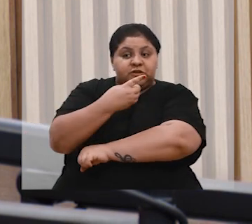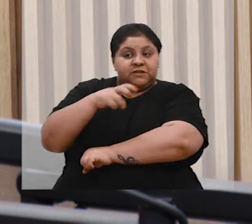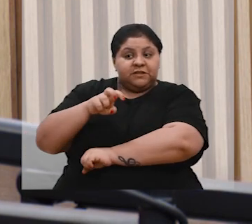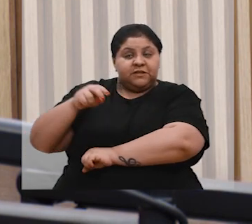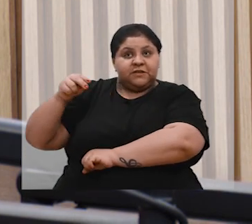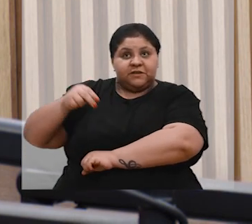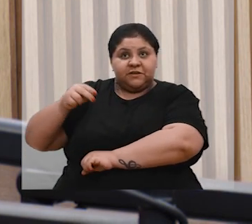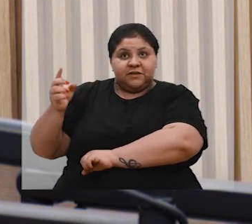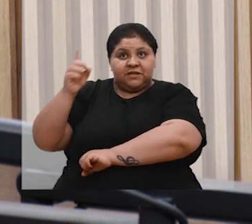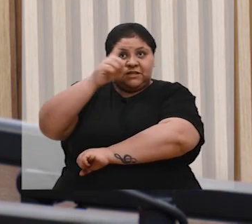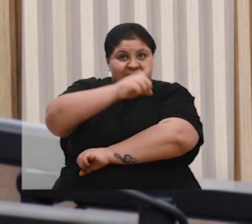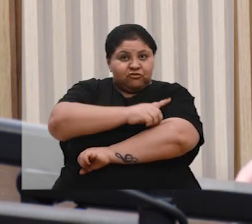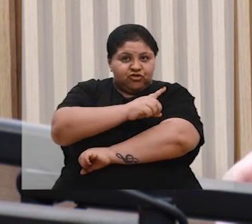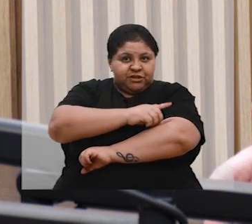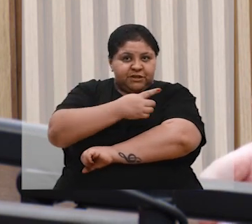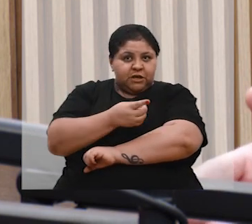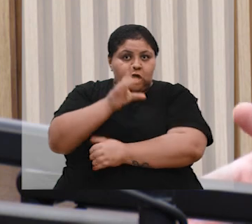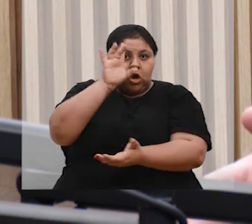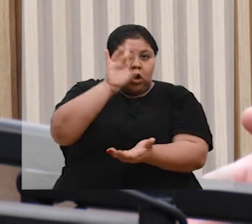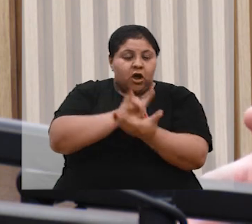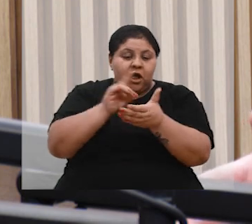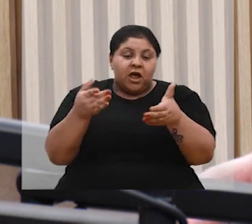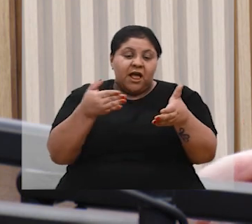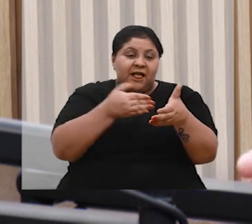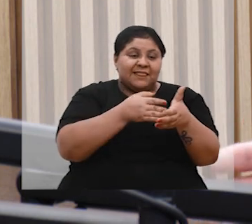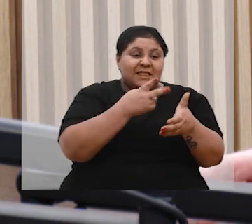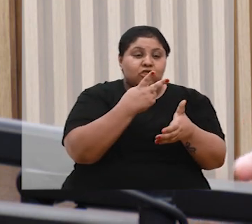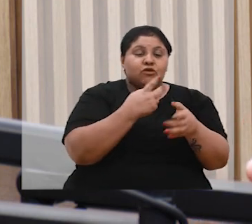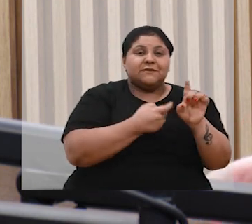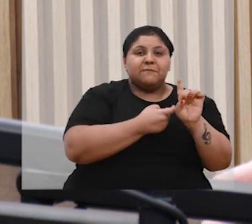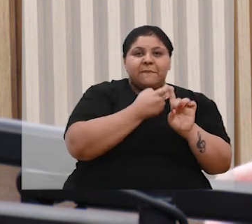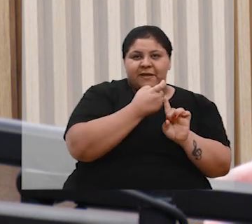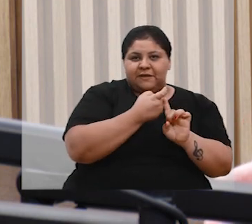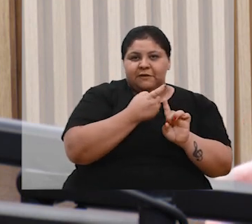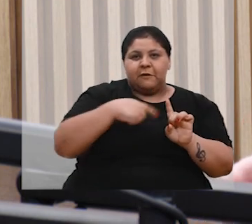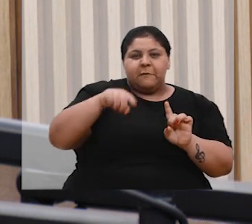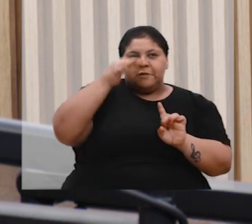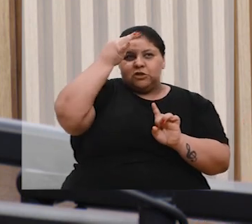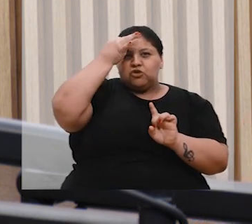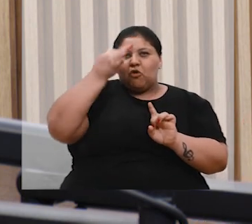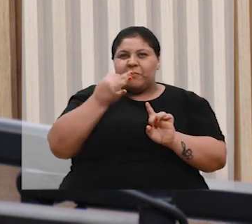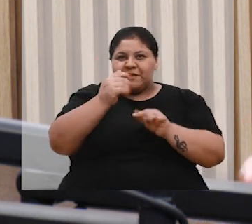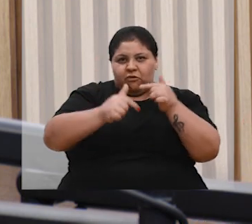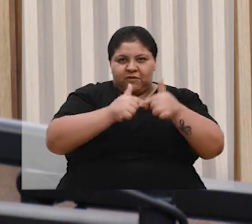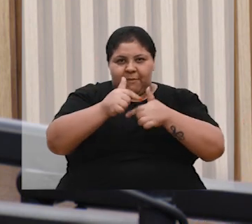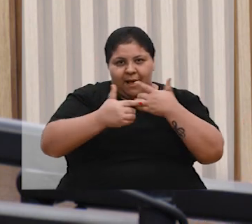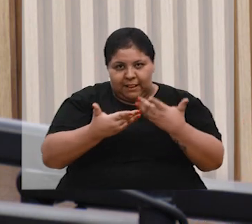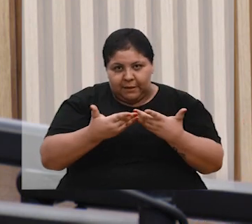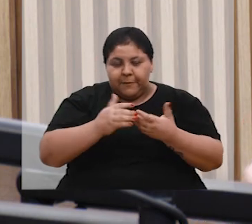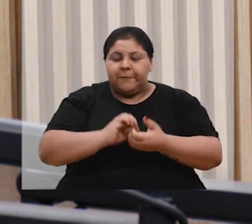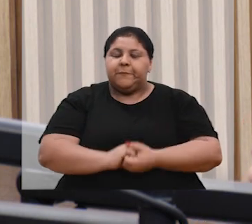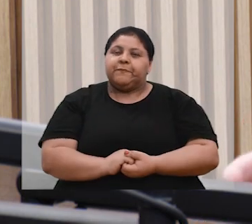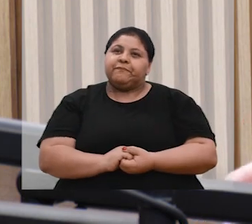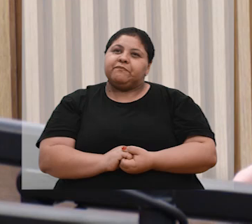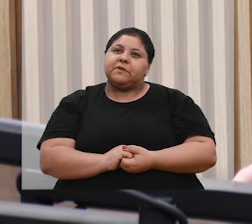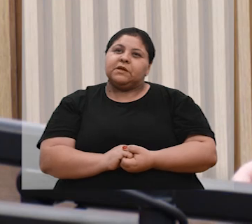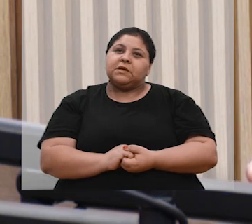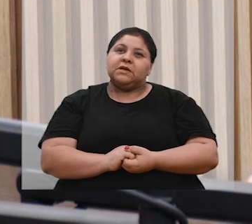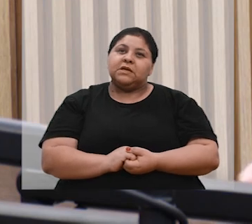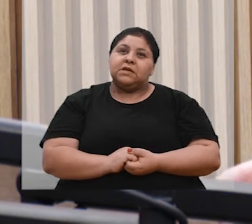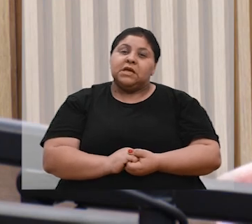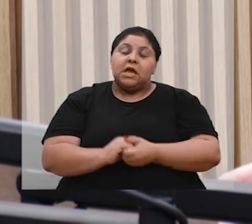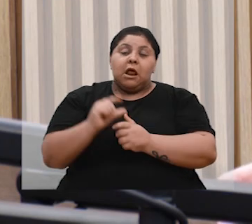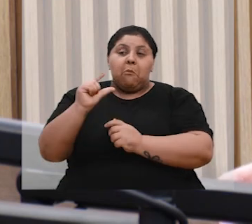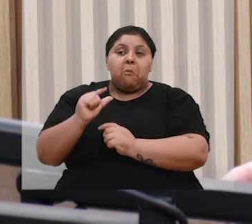da República, por até 2 meses, para a gente ter mais ou menos noção do trabalho. Eram poucas vezes